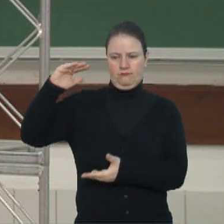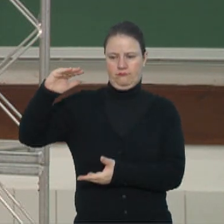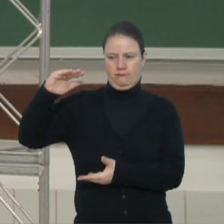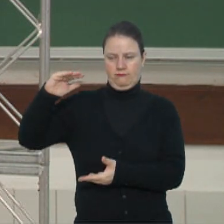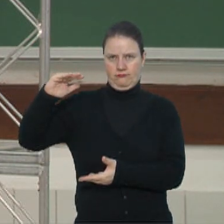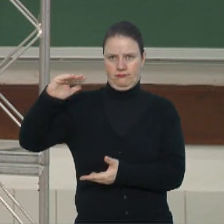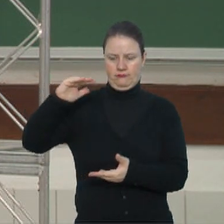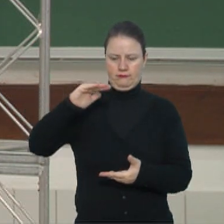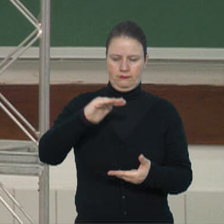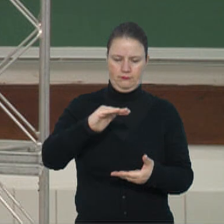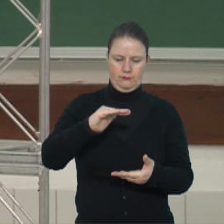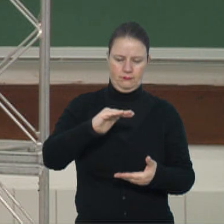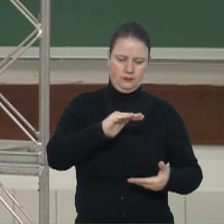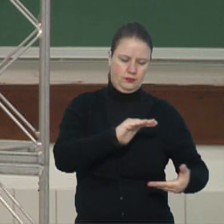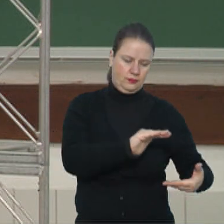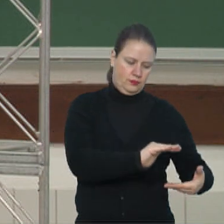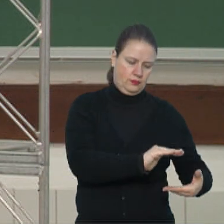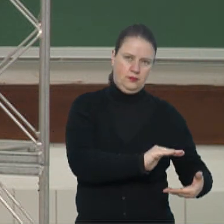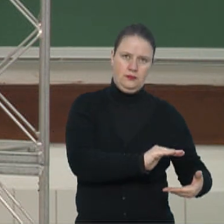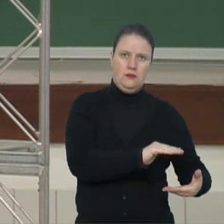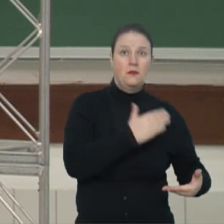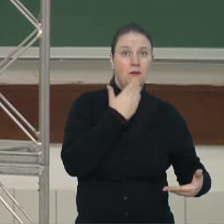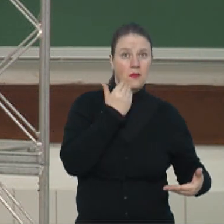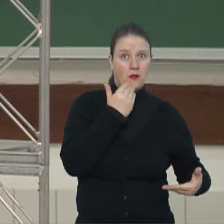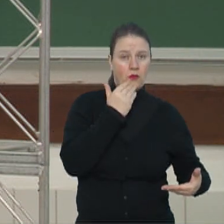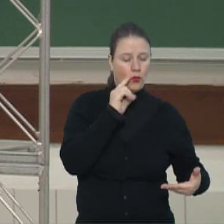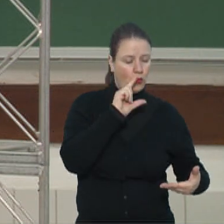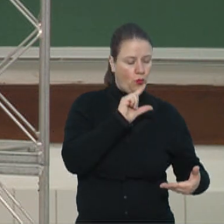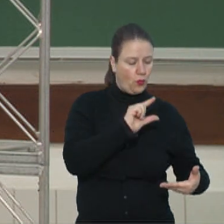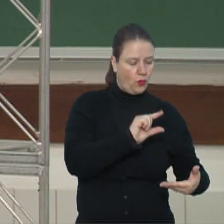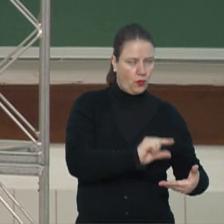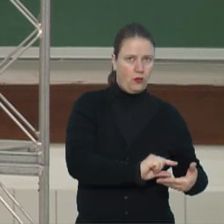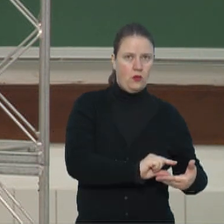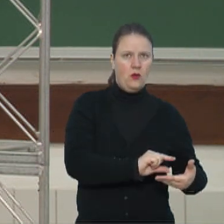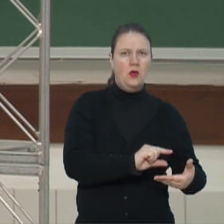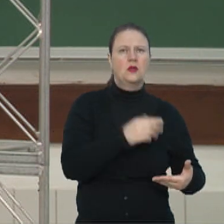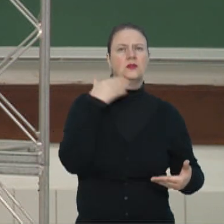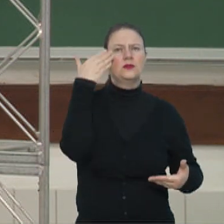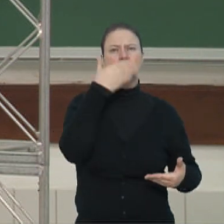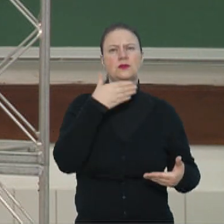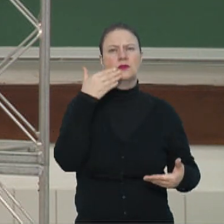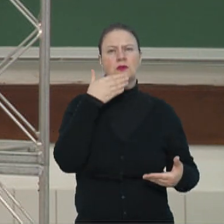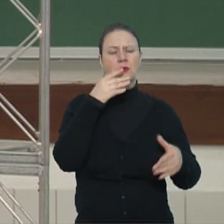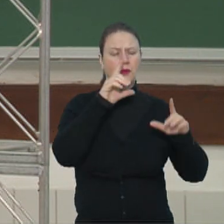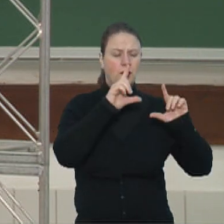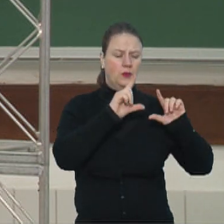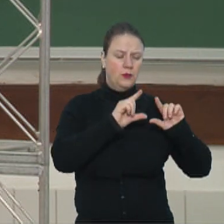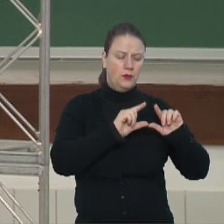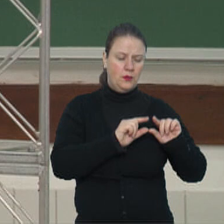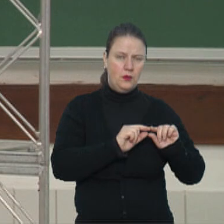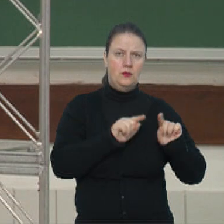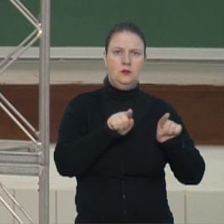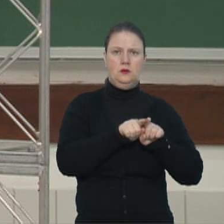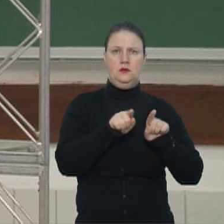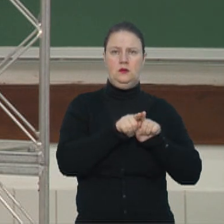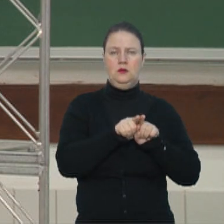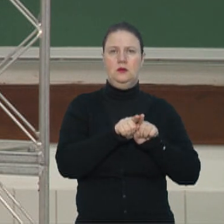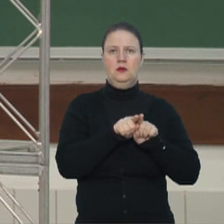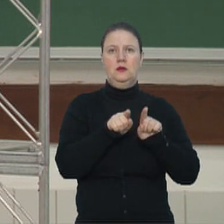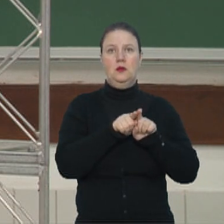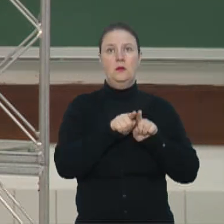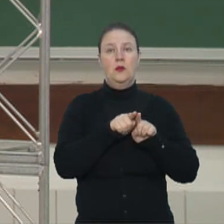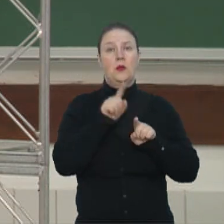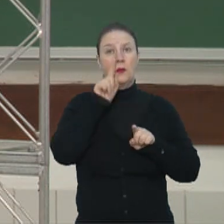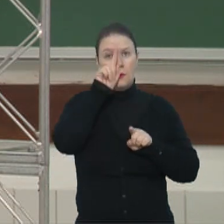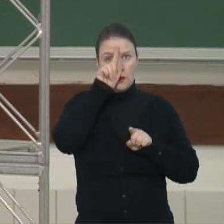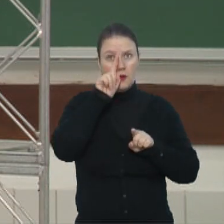toma menos refrigerante ou come menos produtos com açúcar ou industrializados, você acaba diminuindo os